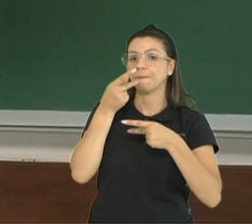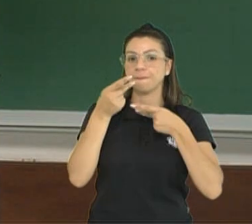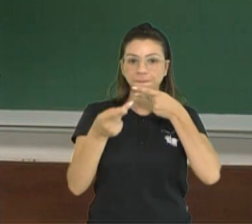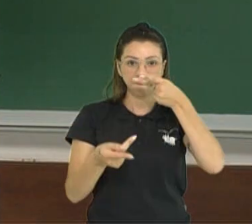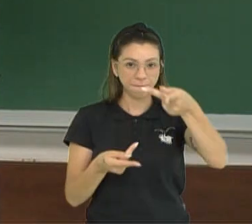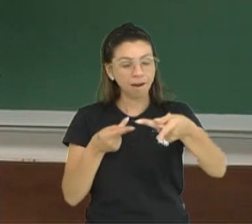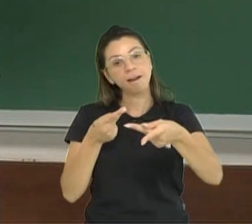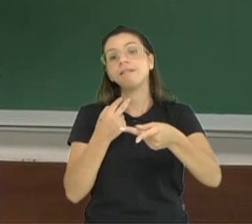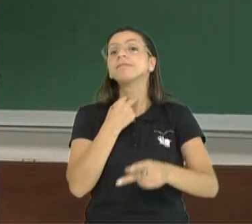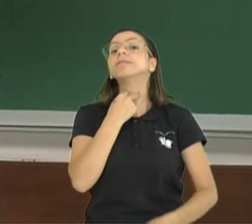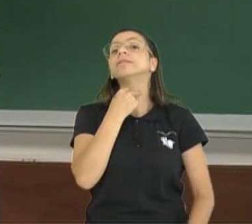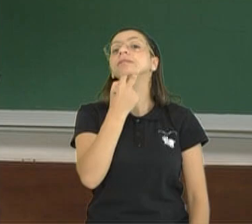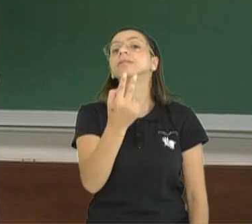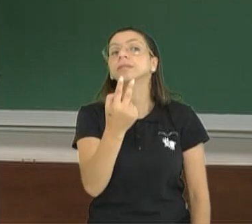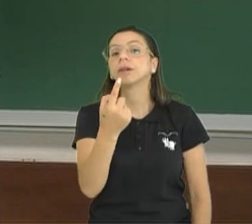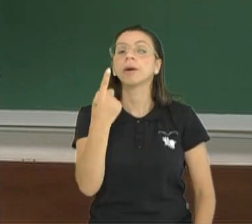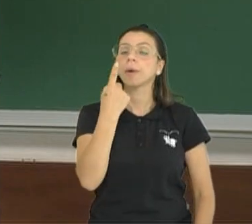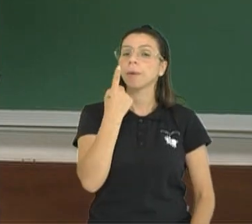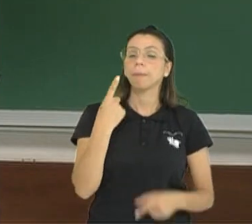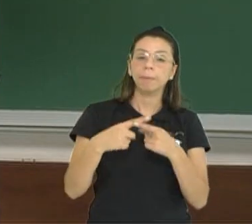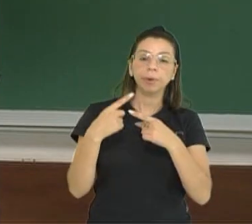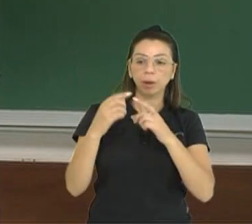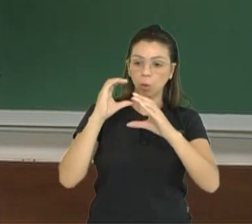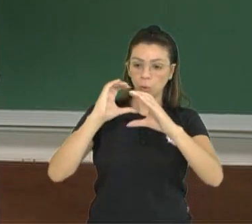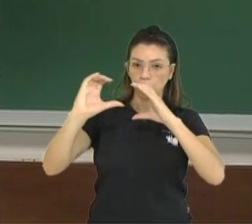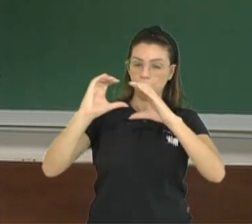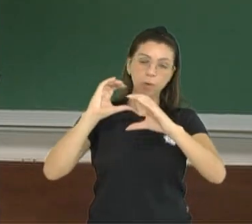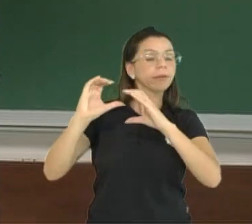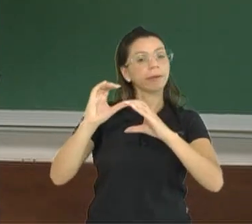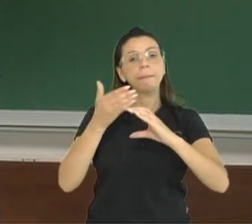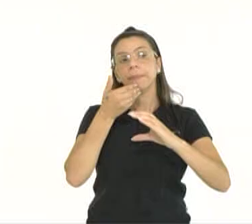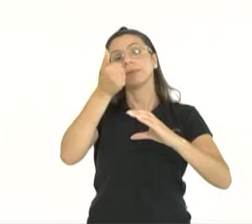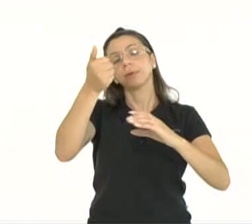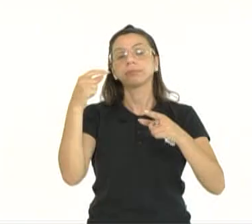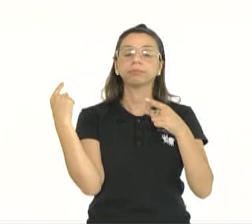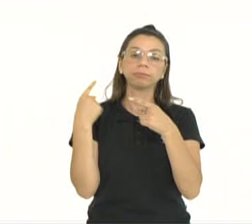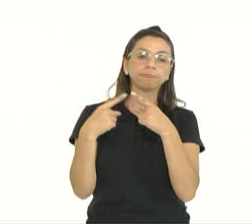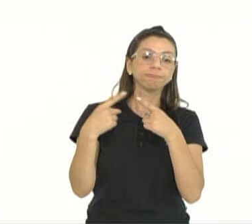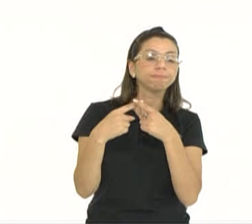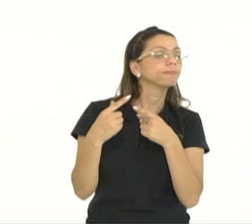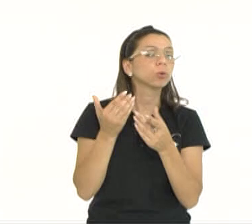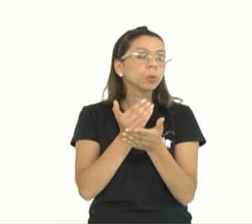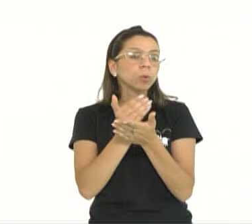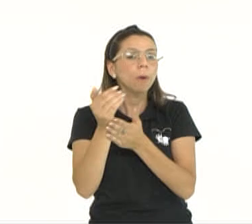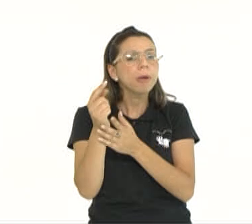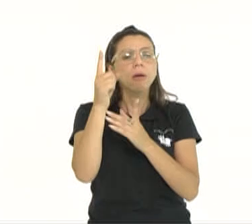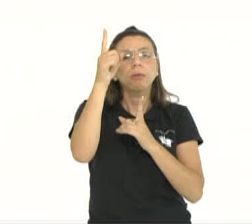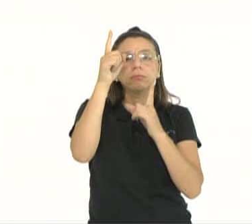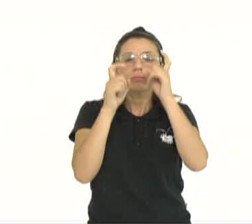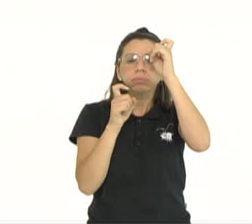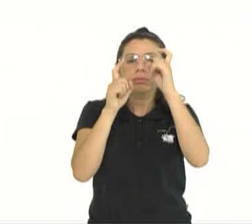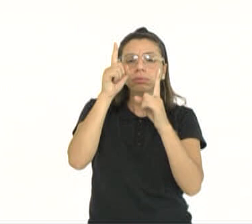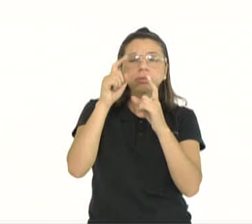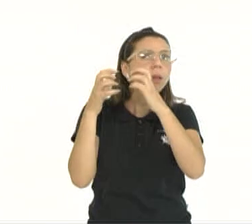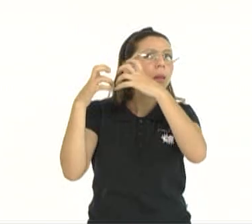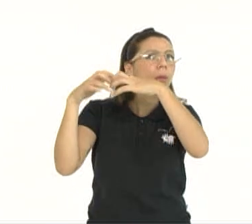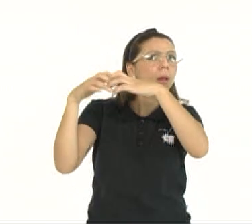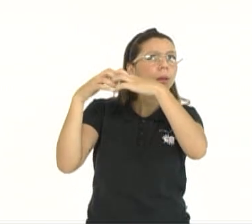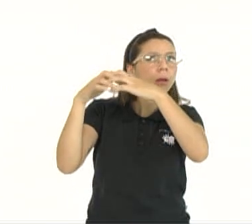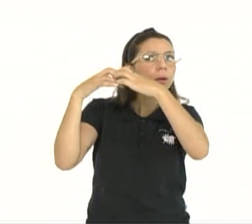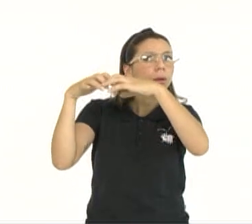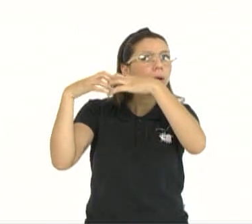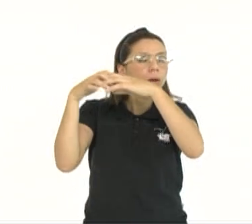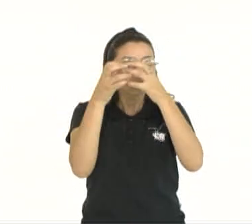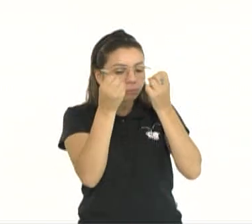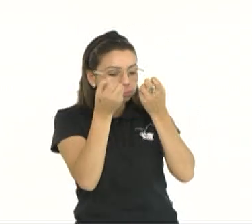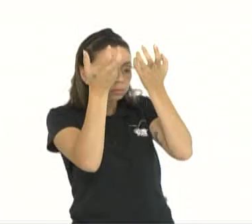porque eles conseguiam se comunicar melhor. Eles começaram a expressar os seus pensamentos,